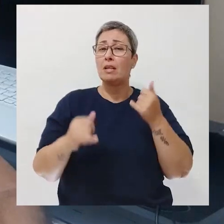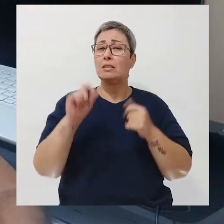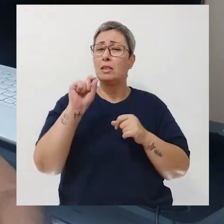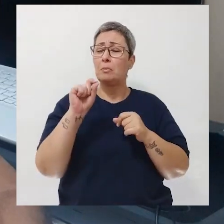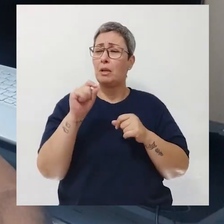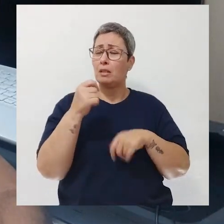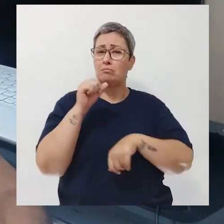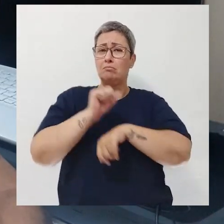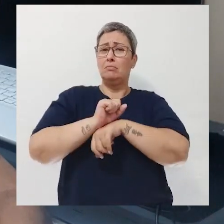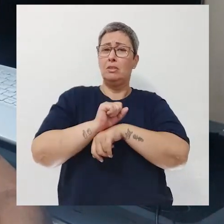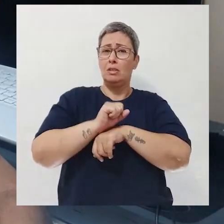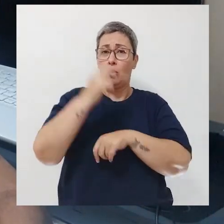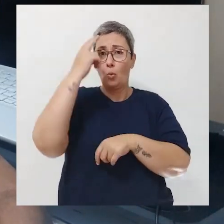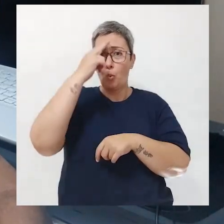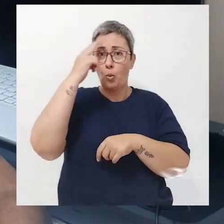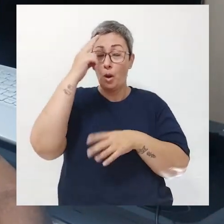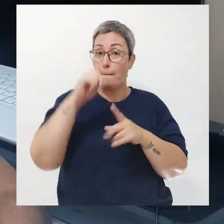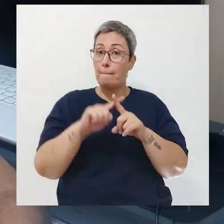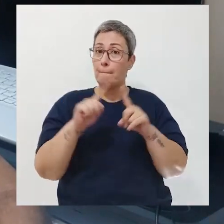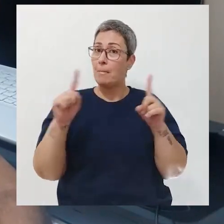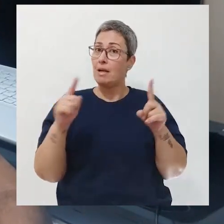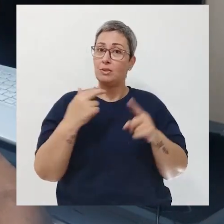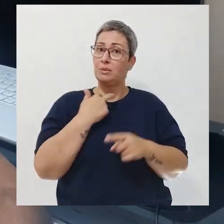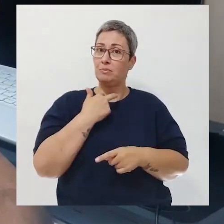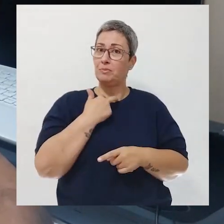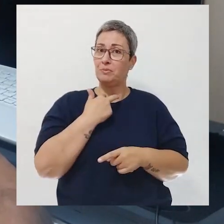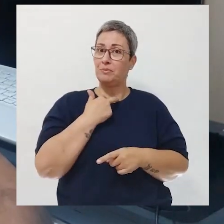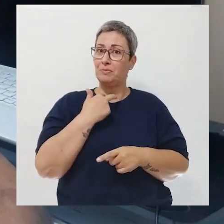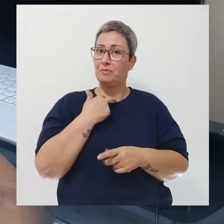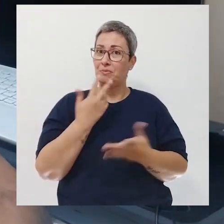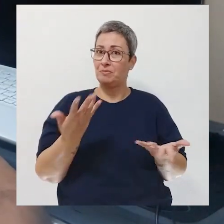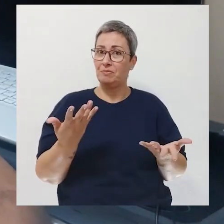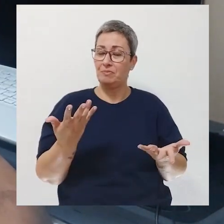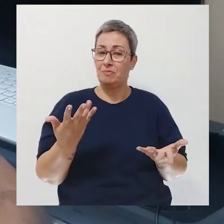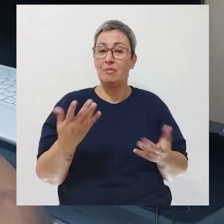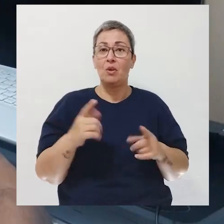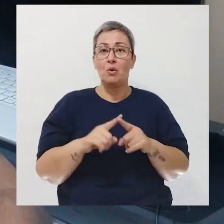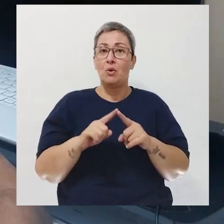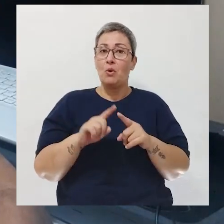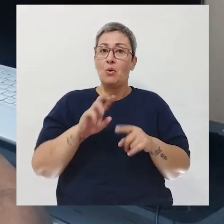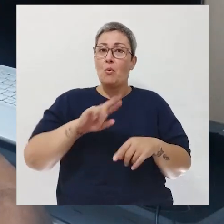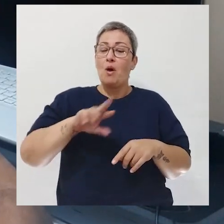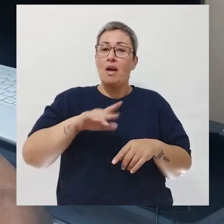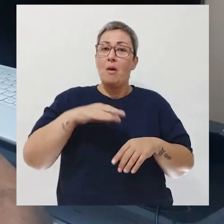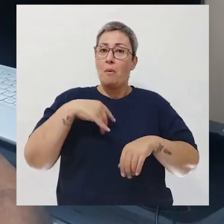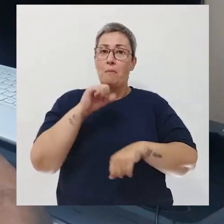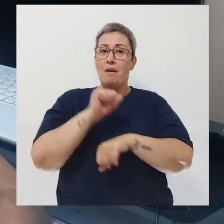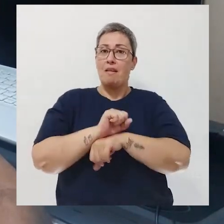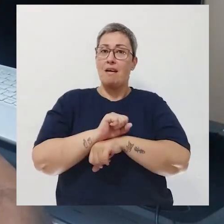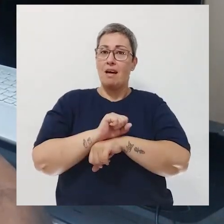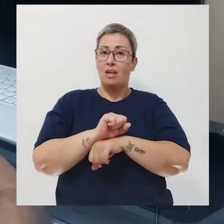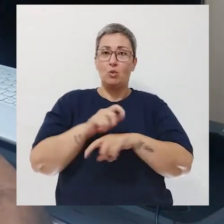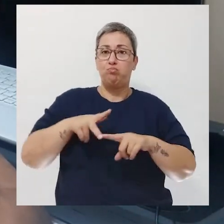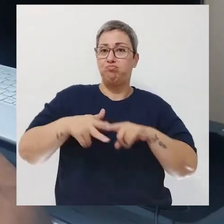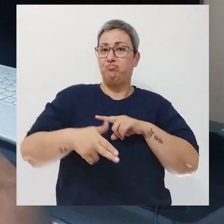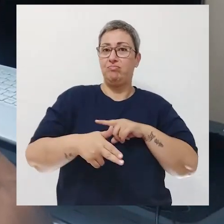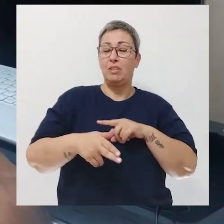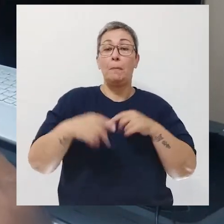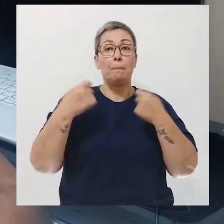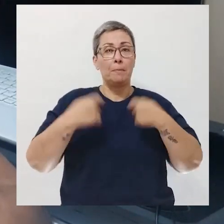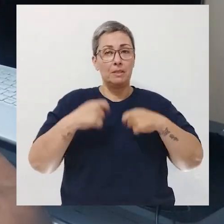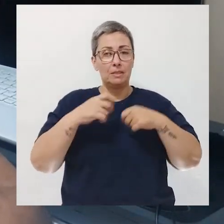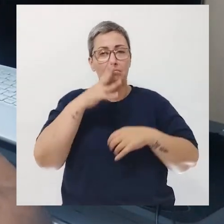muitas vezes parece que ele interrompe os nossos sonhos. Só que isso não pode acontecer. Não é